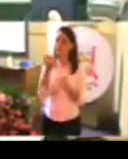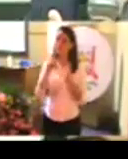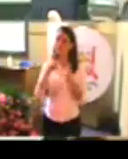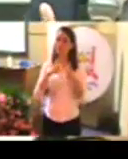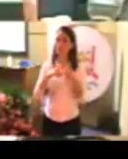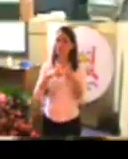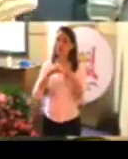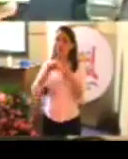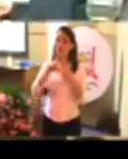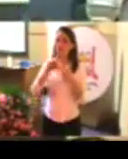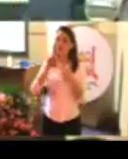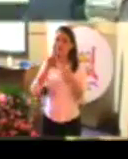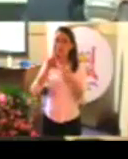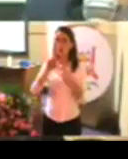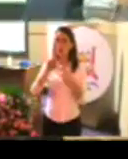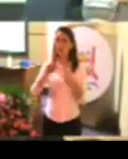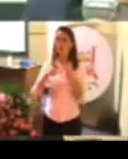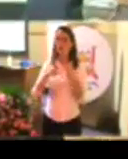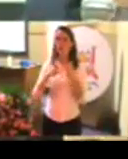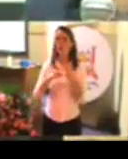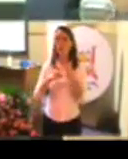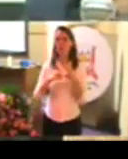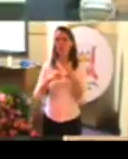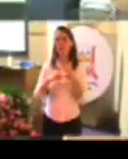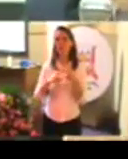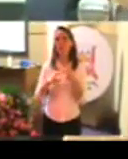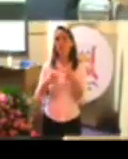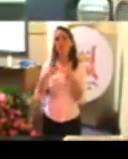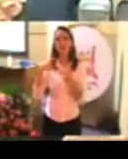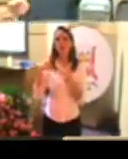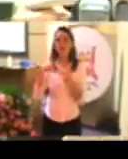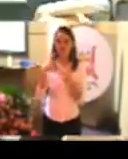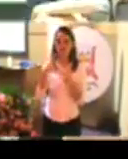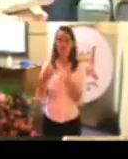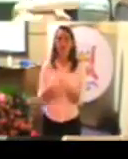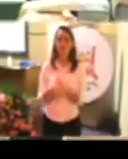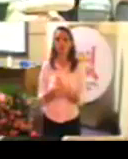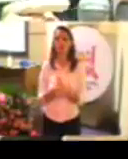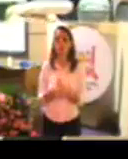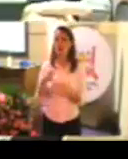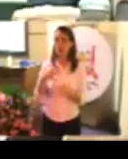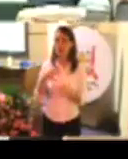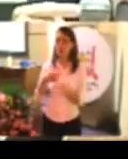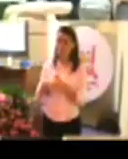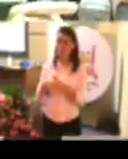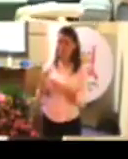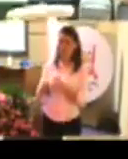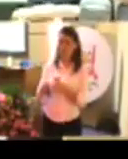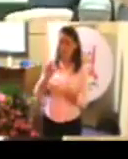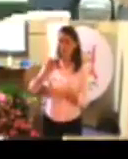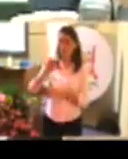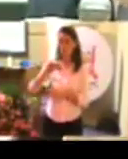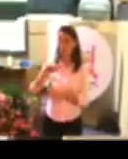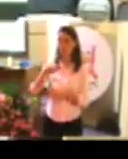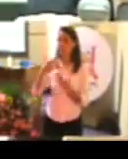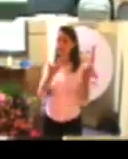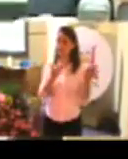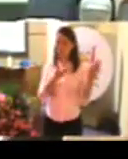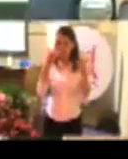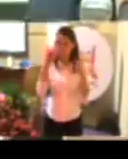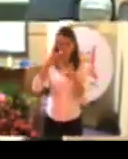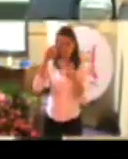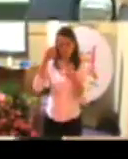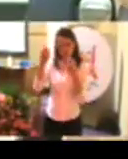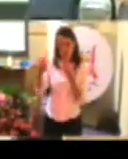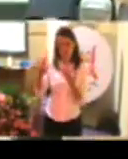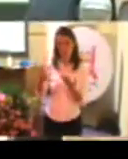ILB quanto o CEFOR da Câmara dos Deputados. E como o conselheiro Júlio Garcia disse aqui,